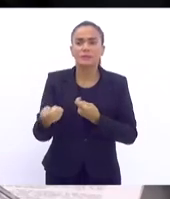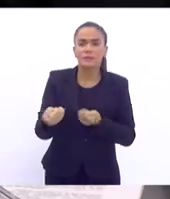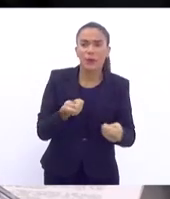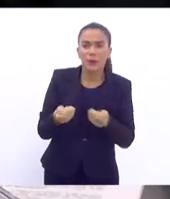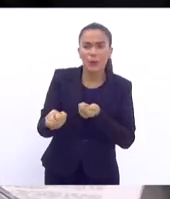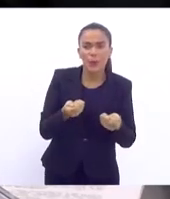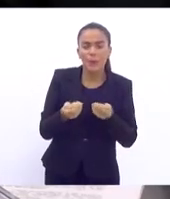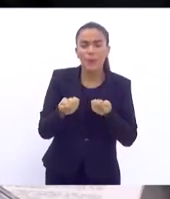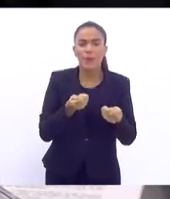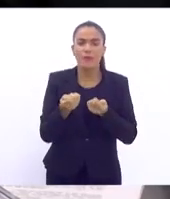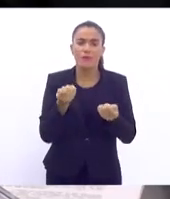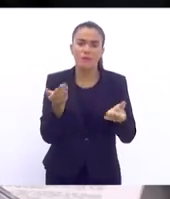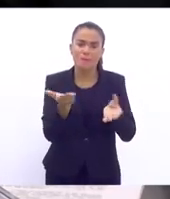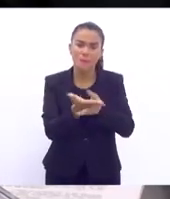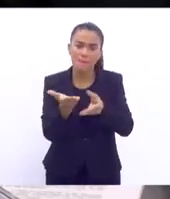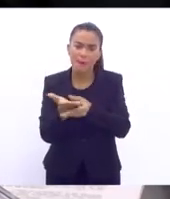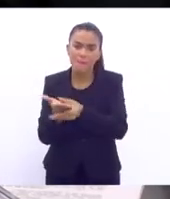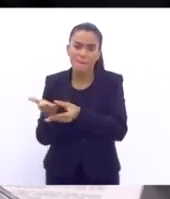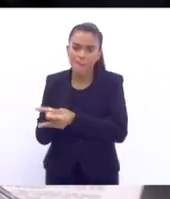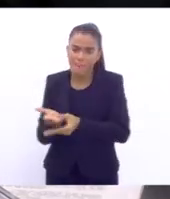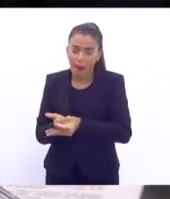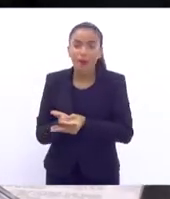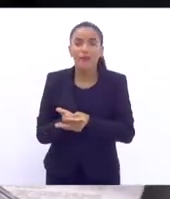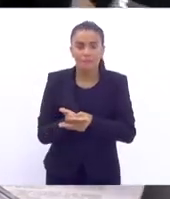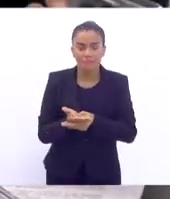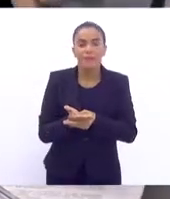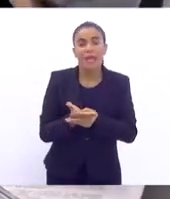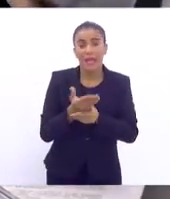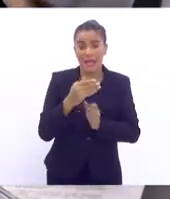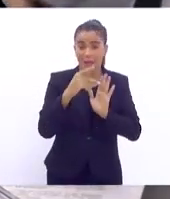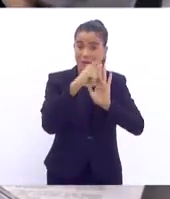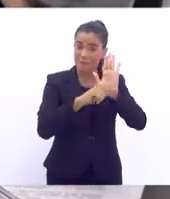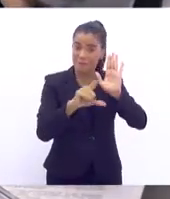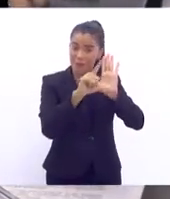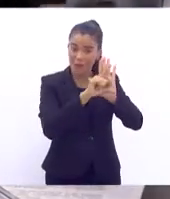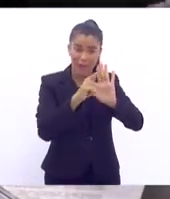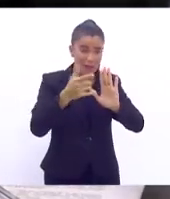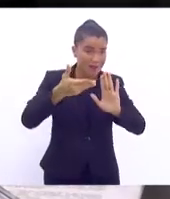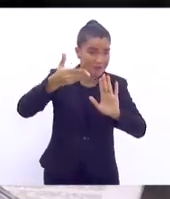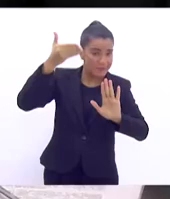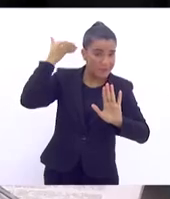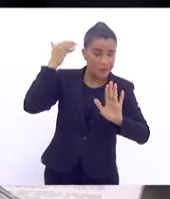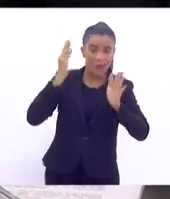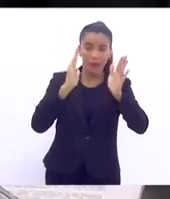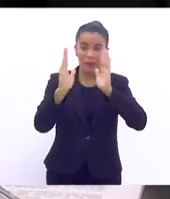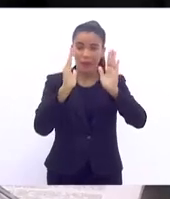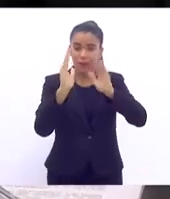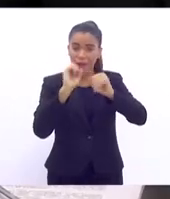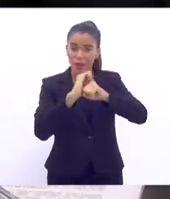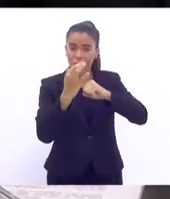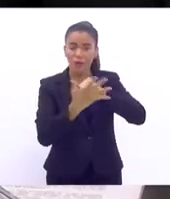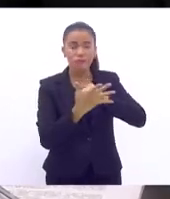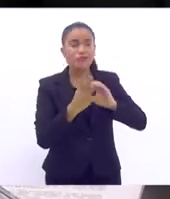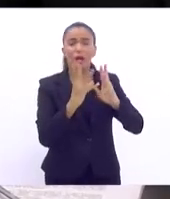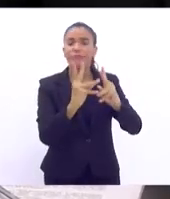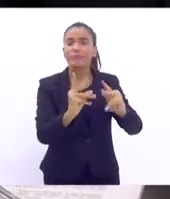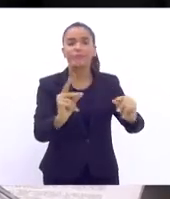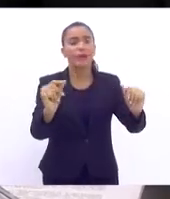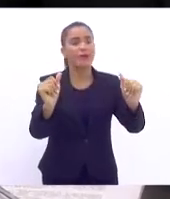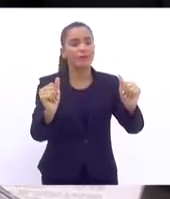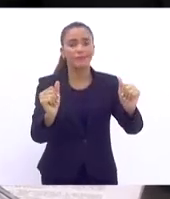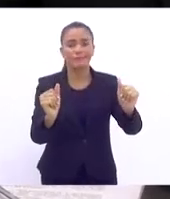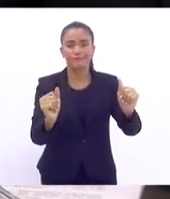Dá para perceber claramente que muitos desses Peres que tramitavam a época do covid já perderam o seu